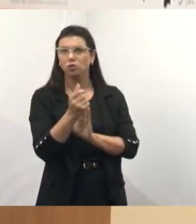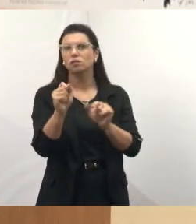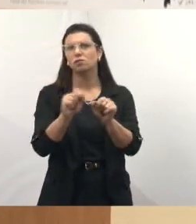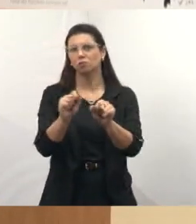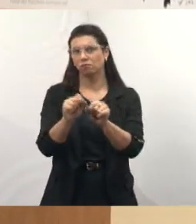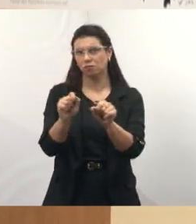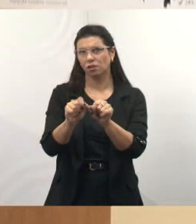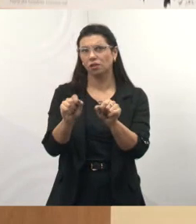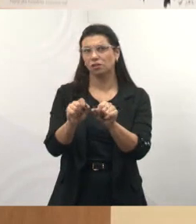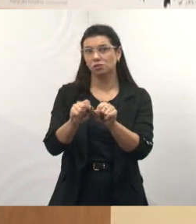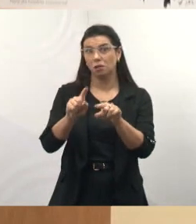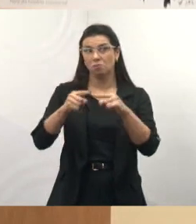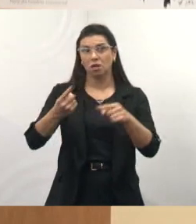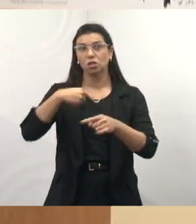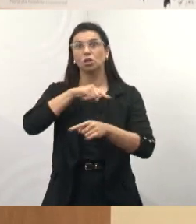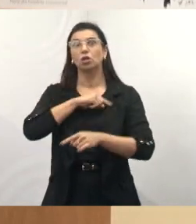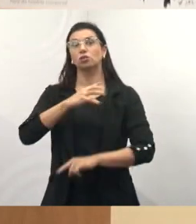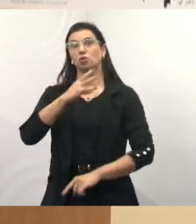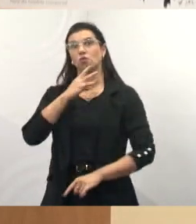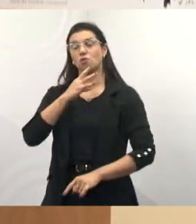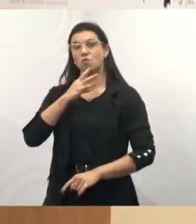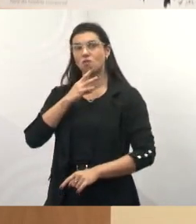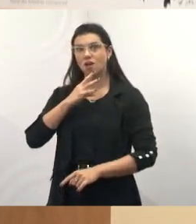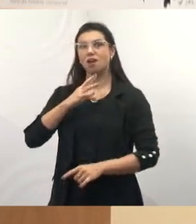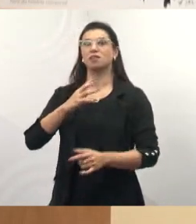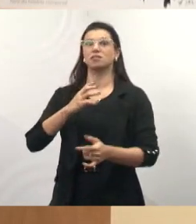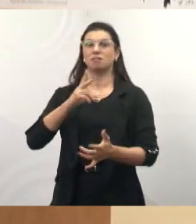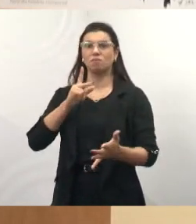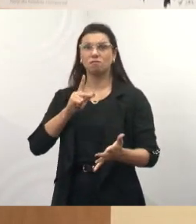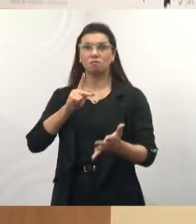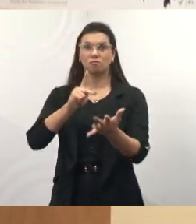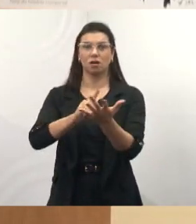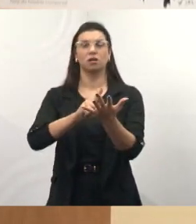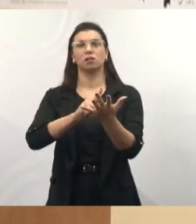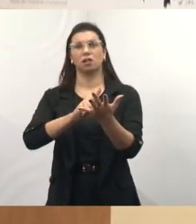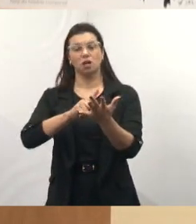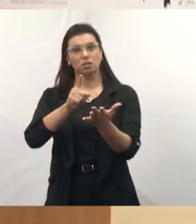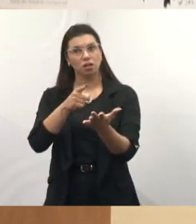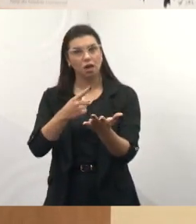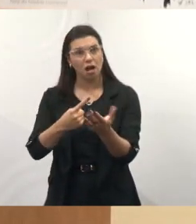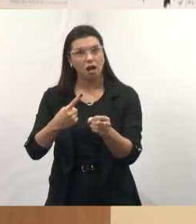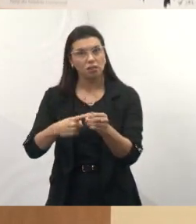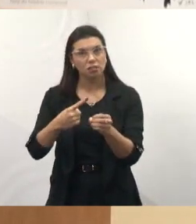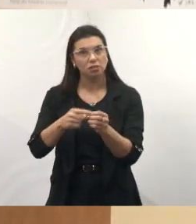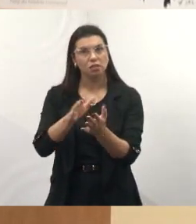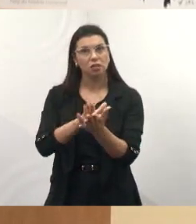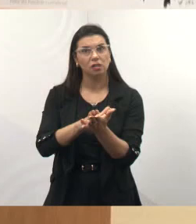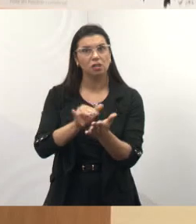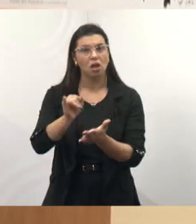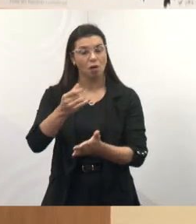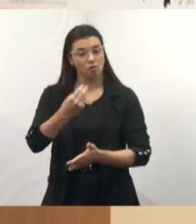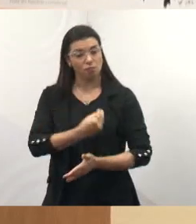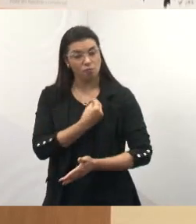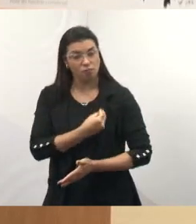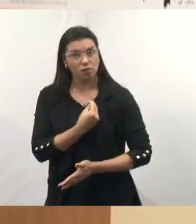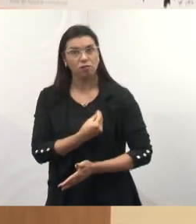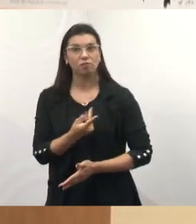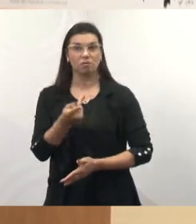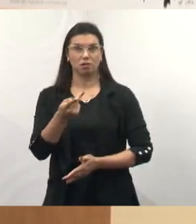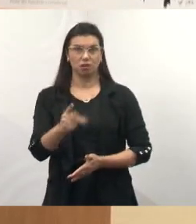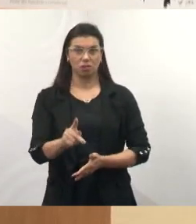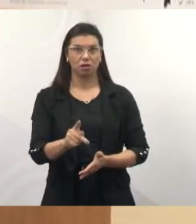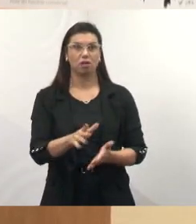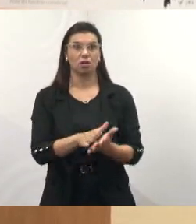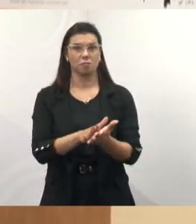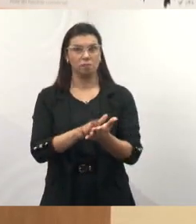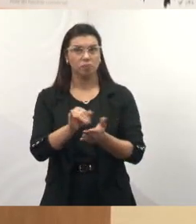modelo ideal, mas nós que conhecemos a realidade, nós que conhecemos a nossa cidade, nós que vivenciamos aquilo que foi feito no